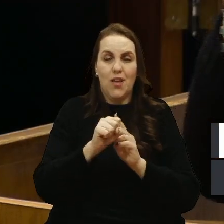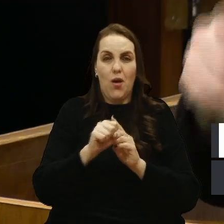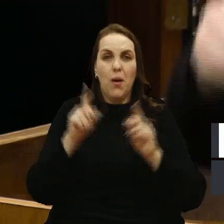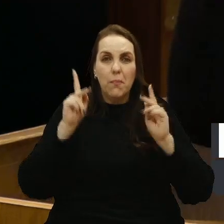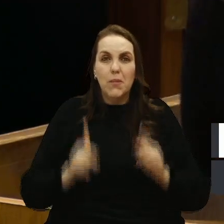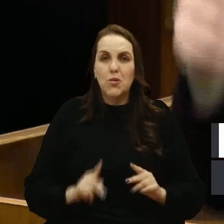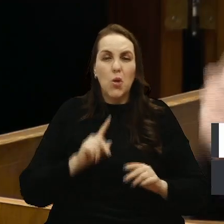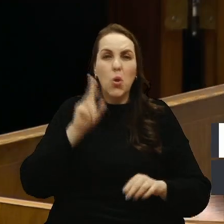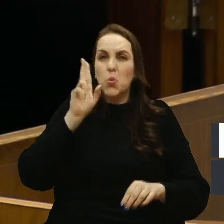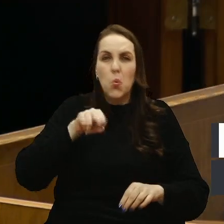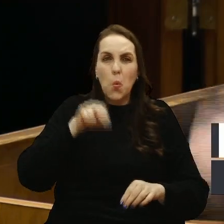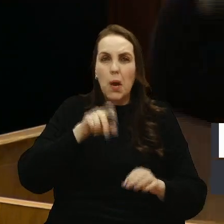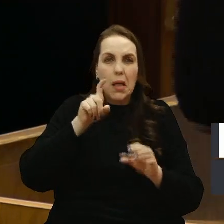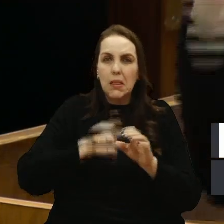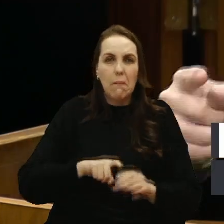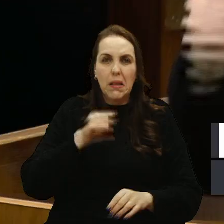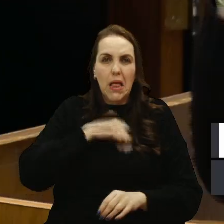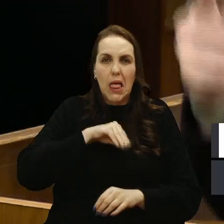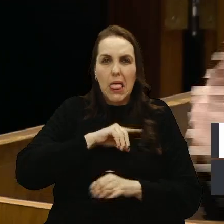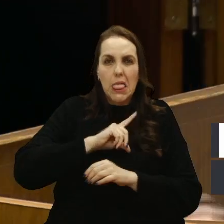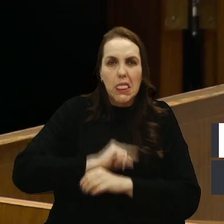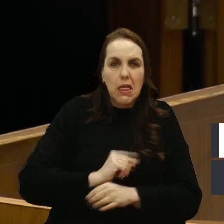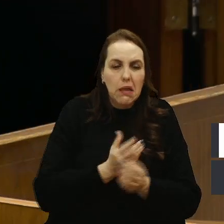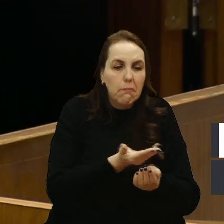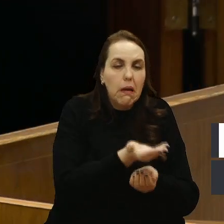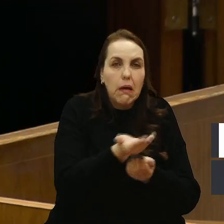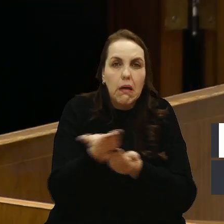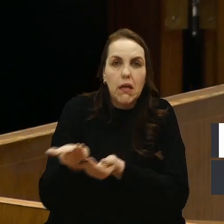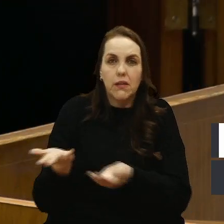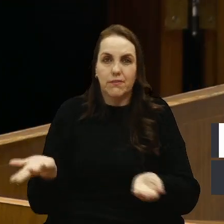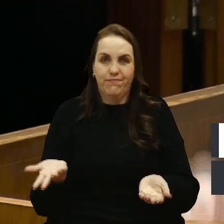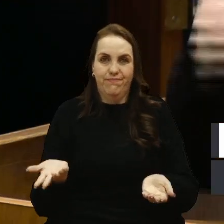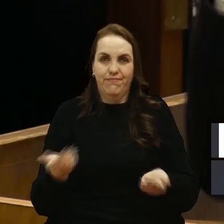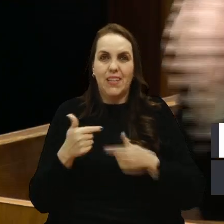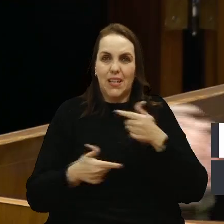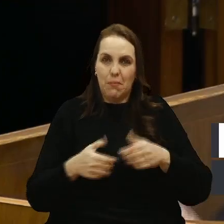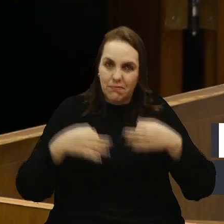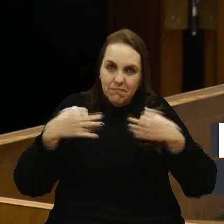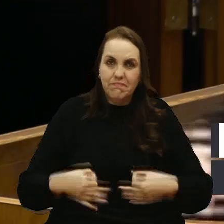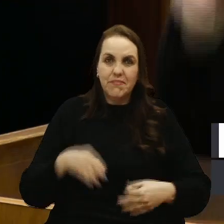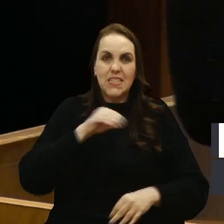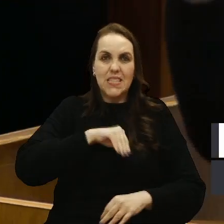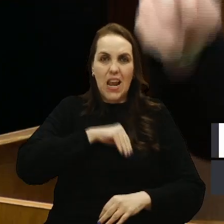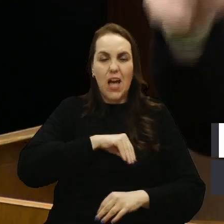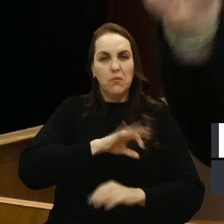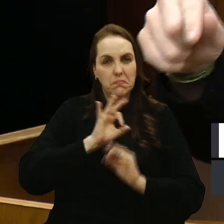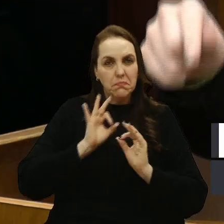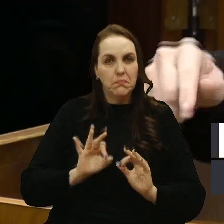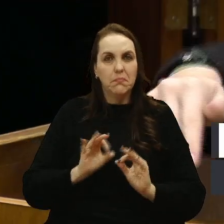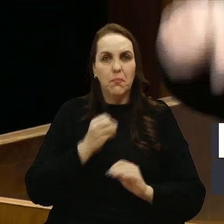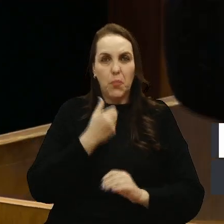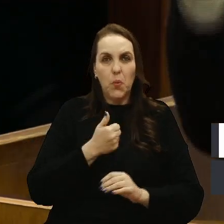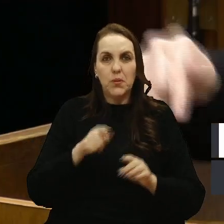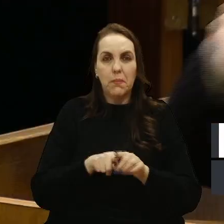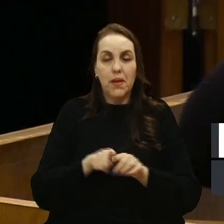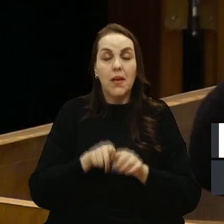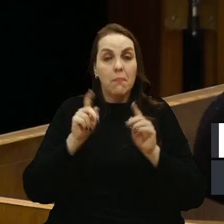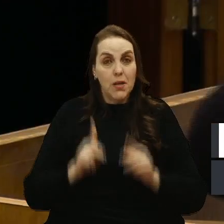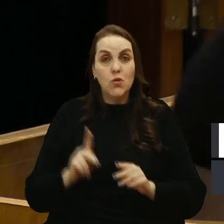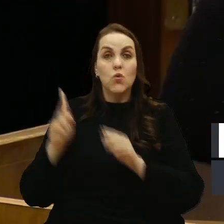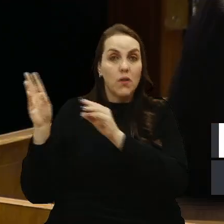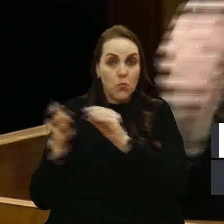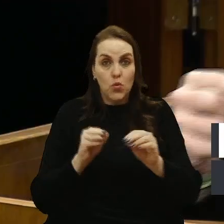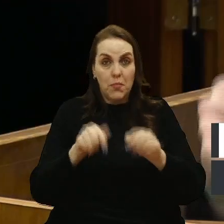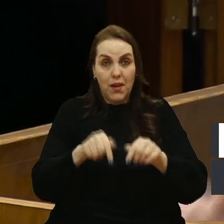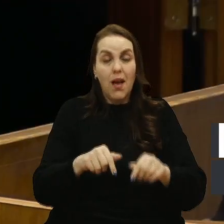não dependam de migalha para viver. Por isso, eu defendo trabalho decente, salário decente e que as pessoas que venham para cá sejam bem